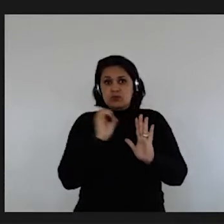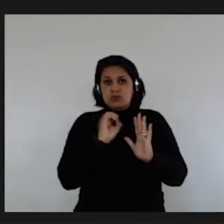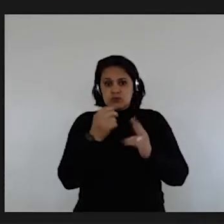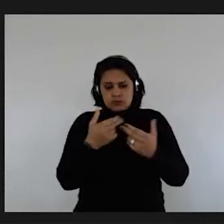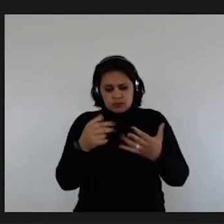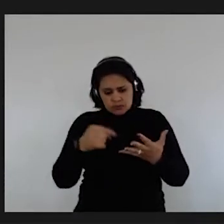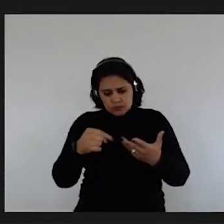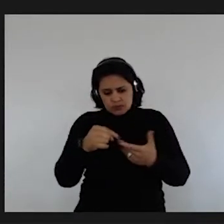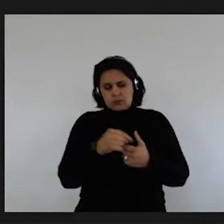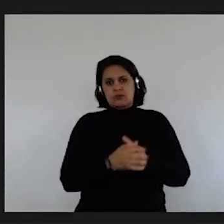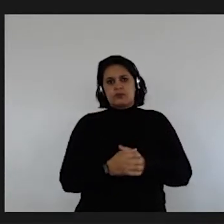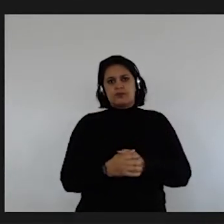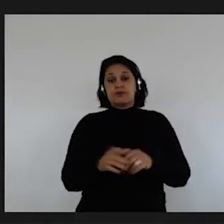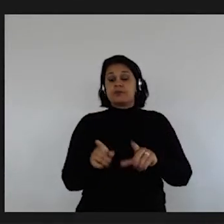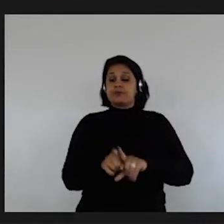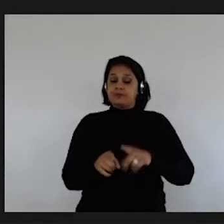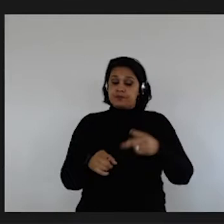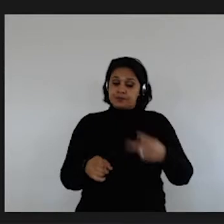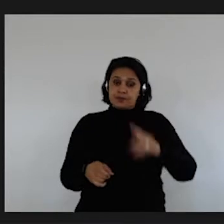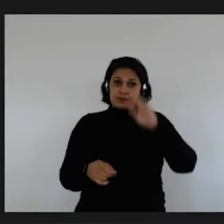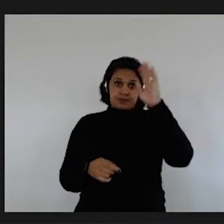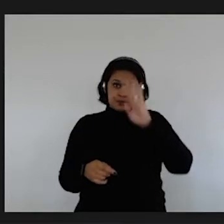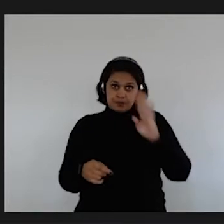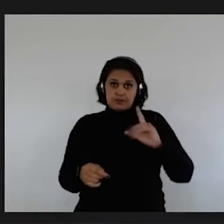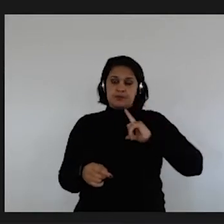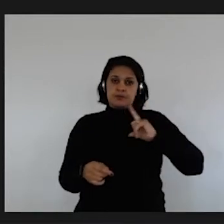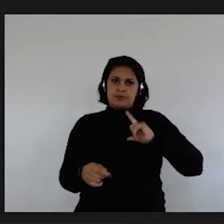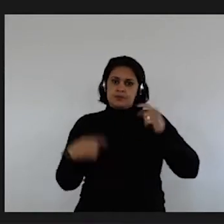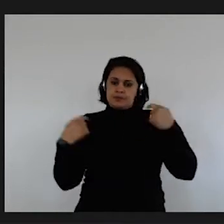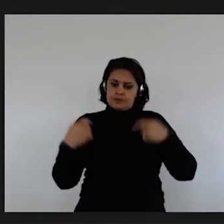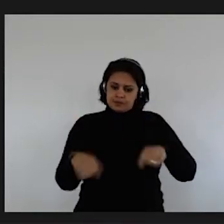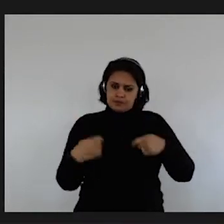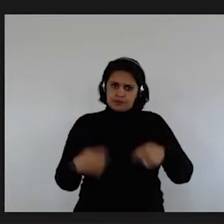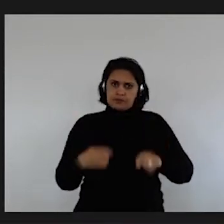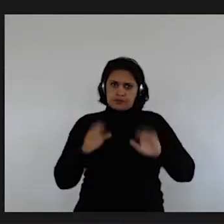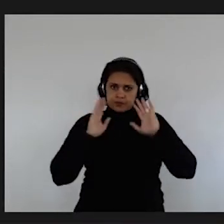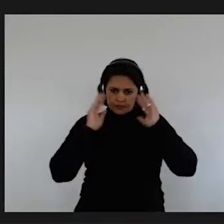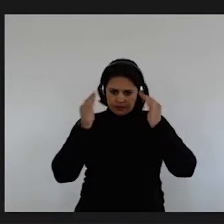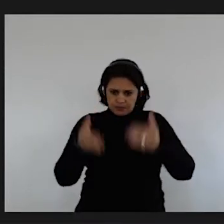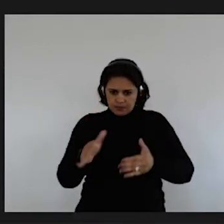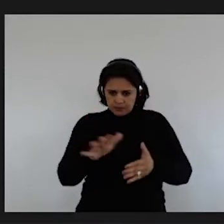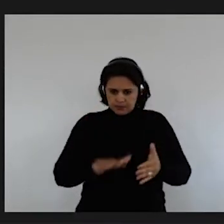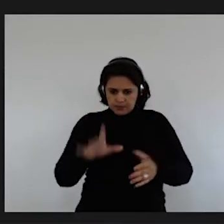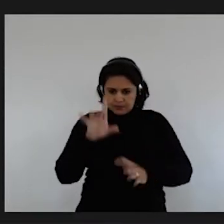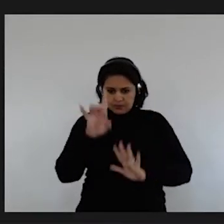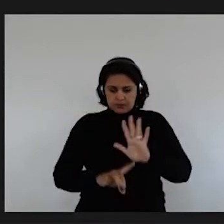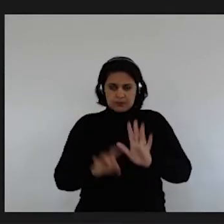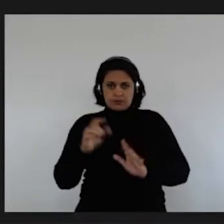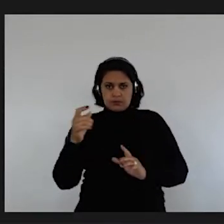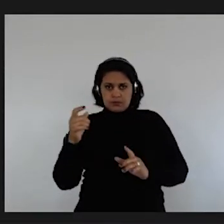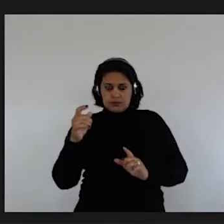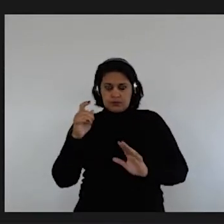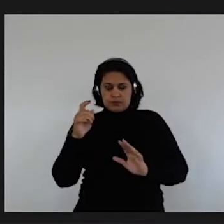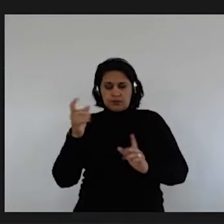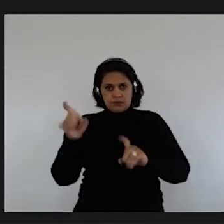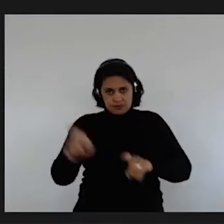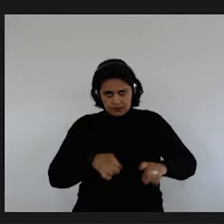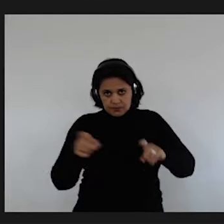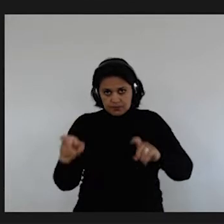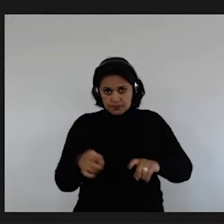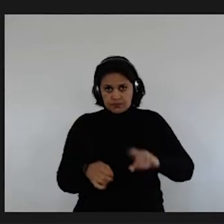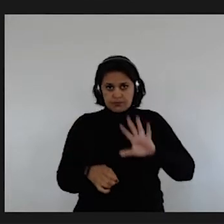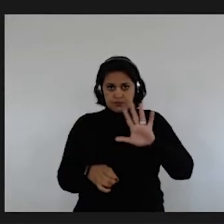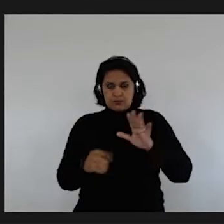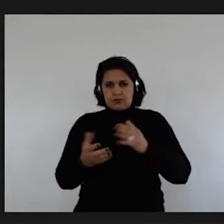jurídicas. No Brasil também houve essa necessidade de atender à especificidade da atividade agrária. No primeiro momento, nós tivemos um